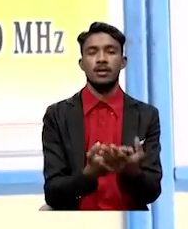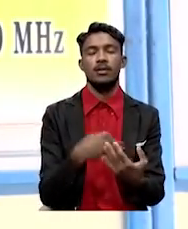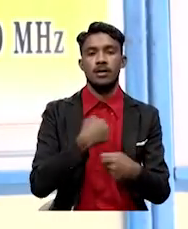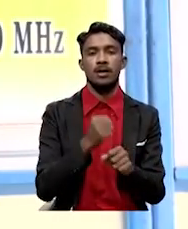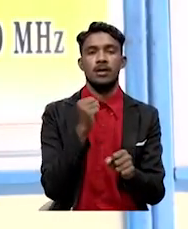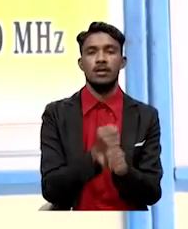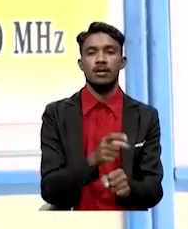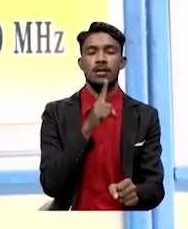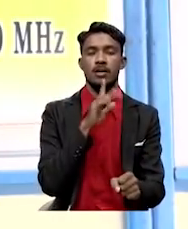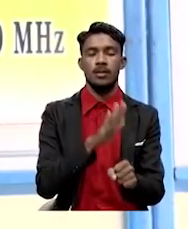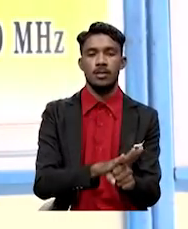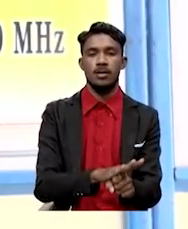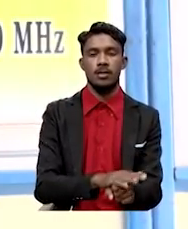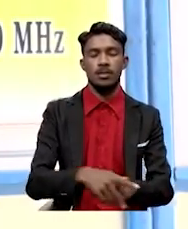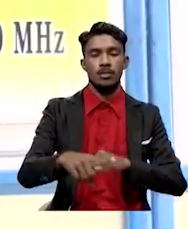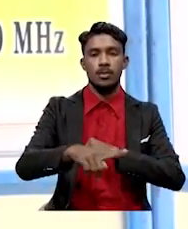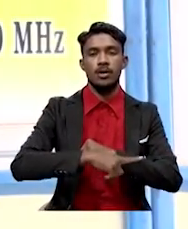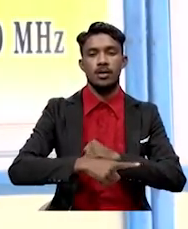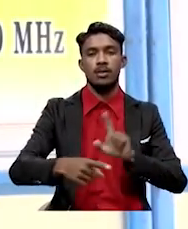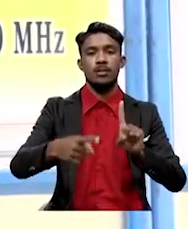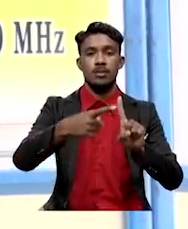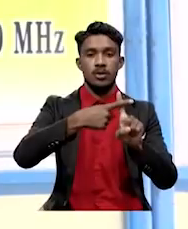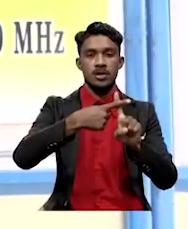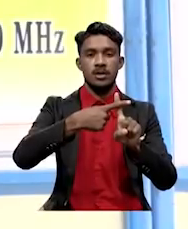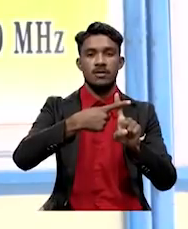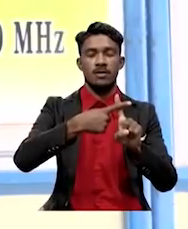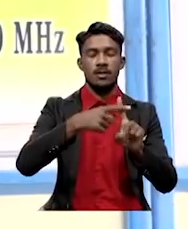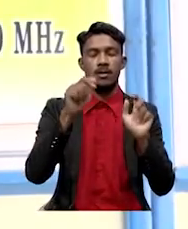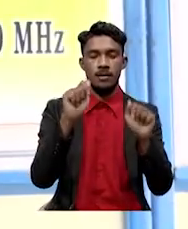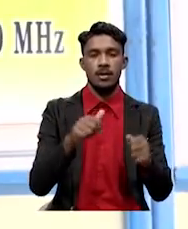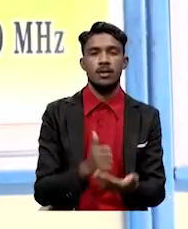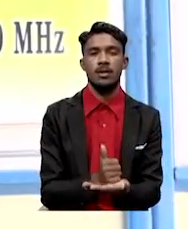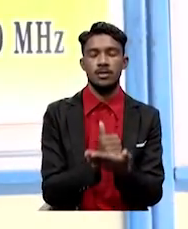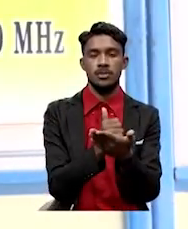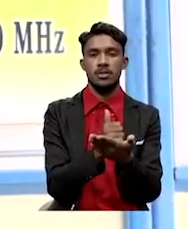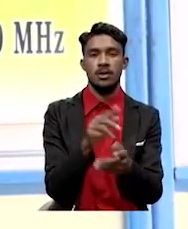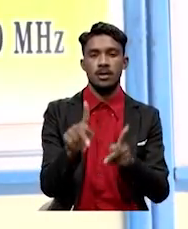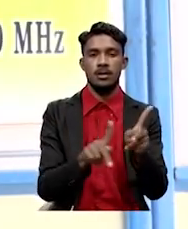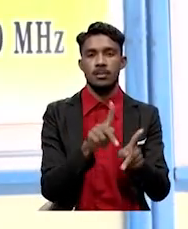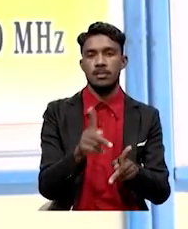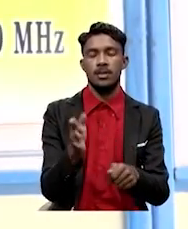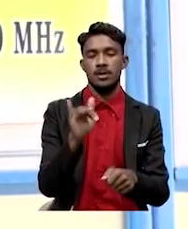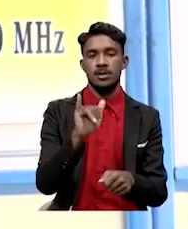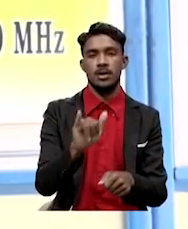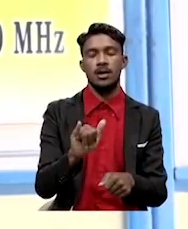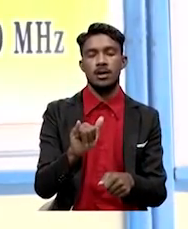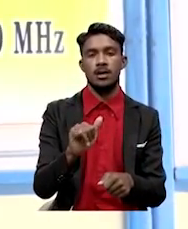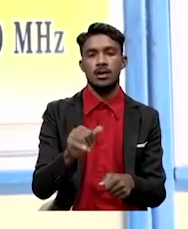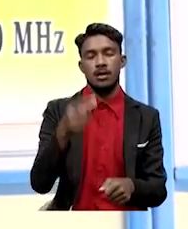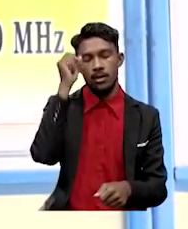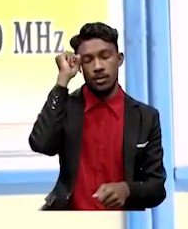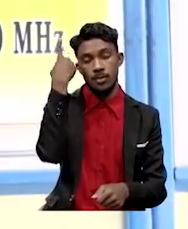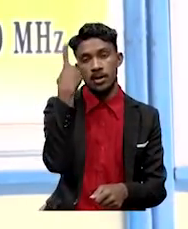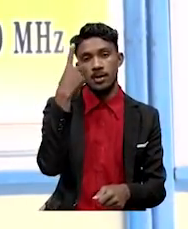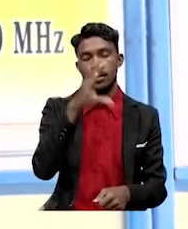compromisso político positivo para ajuda be população sira compreende e